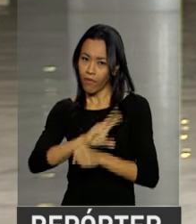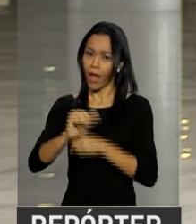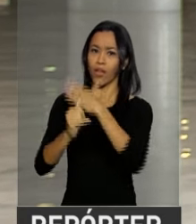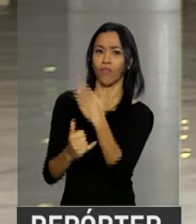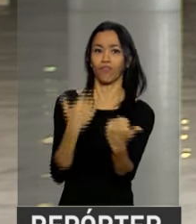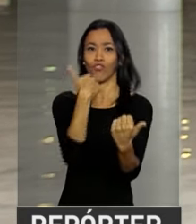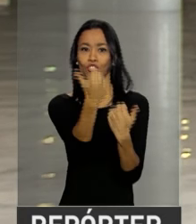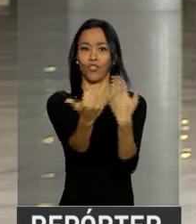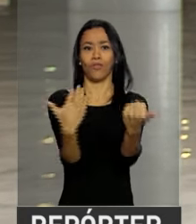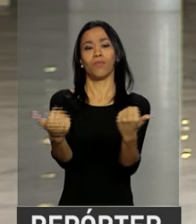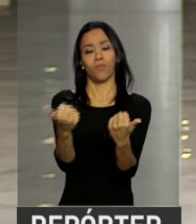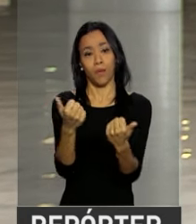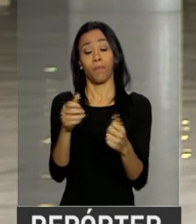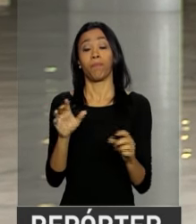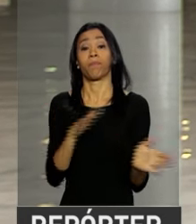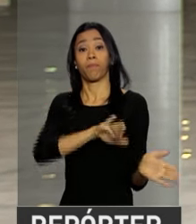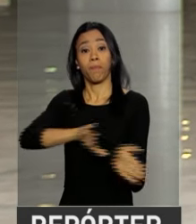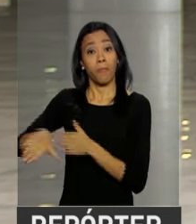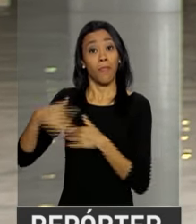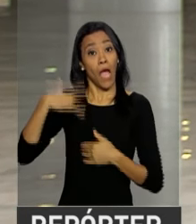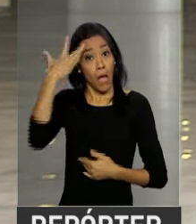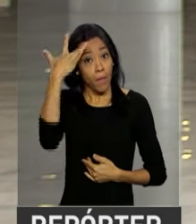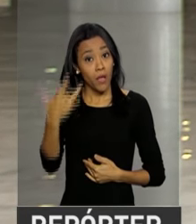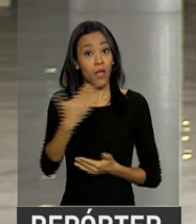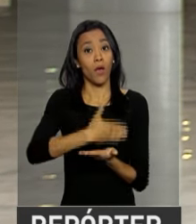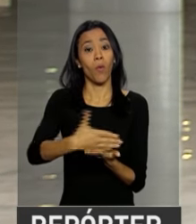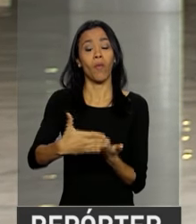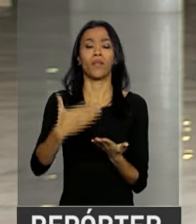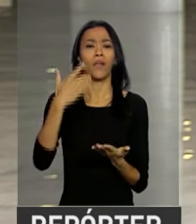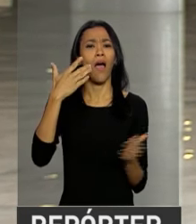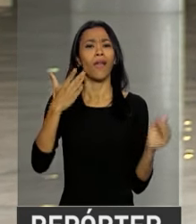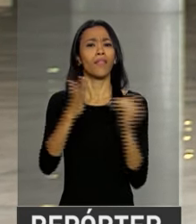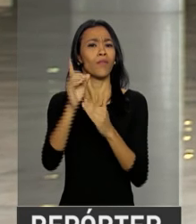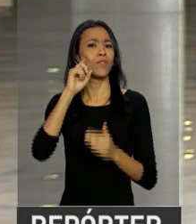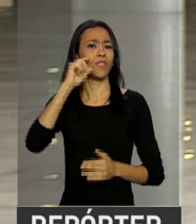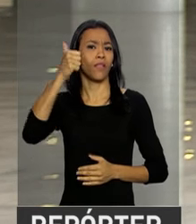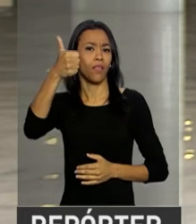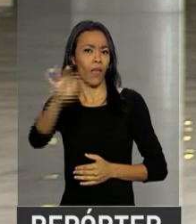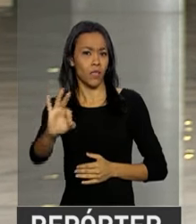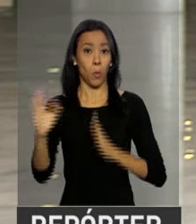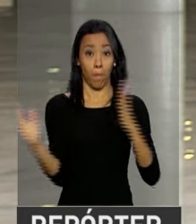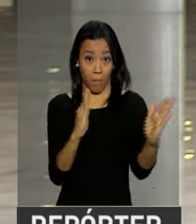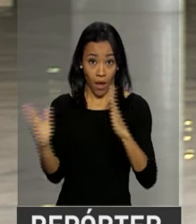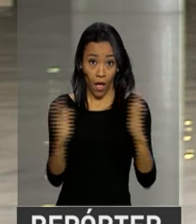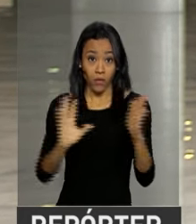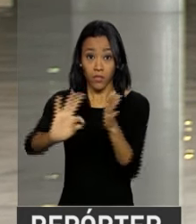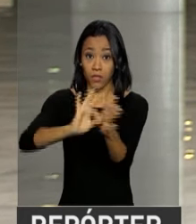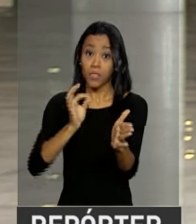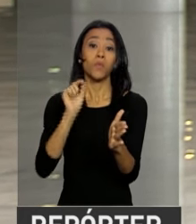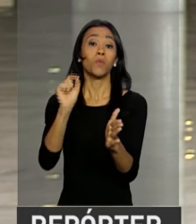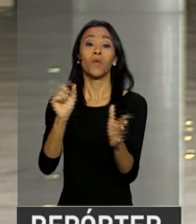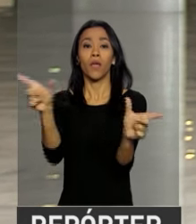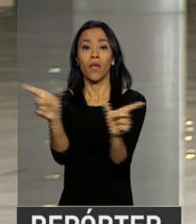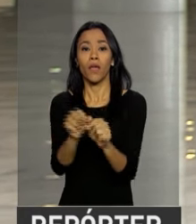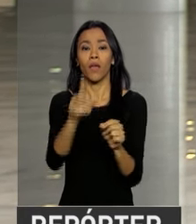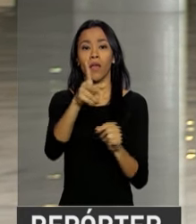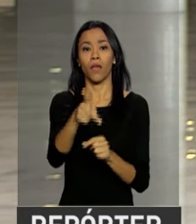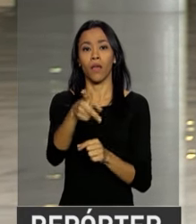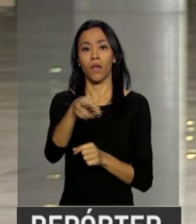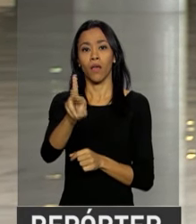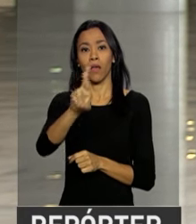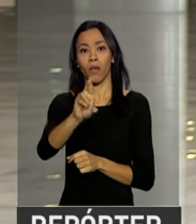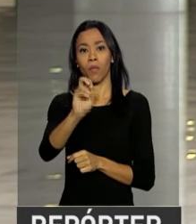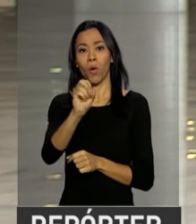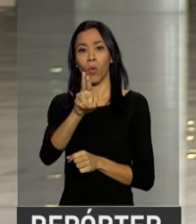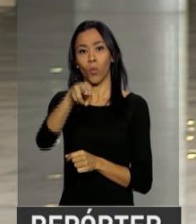olha, Daniel, começa amanhã e vai até o próximo dia 10, o prazo de inscrições aí para o ProUni, o Programa Universidade para Todos